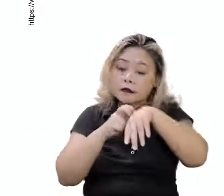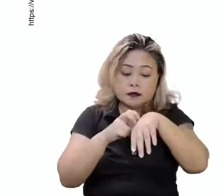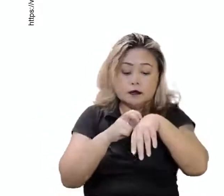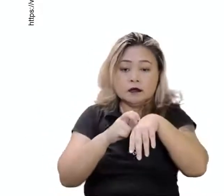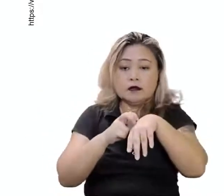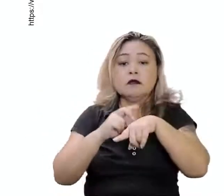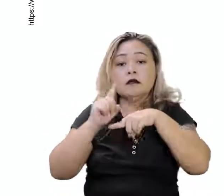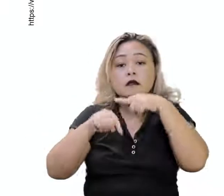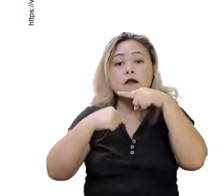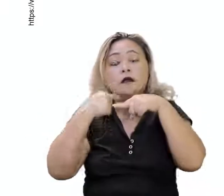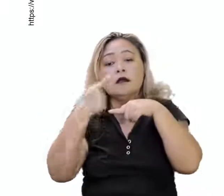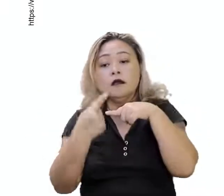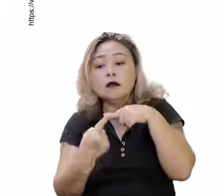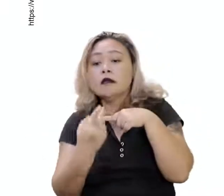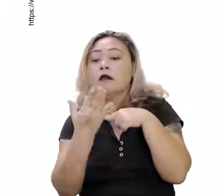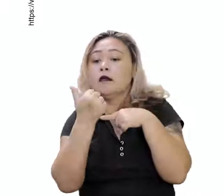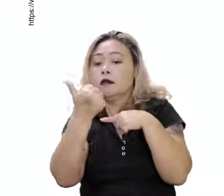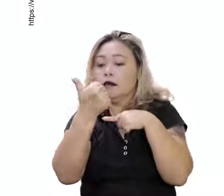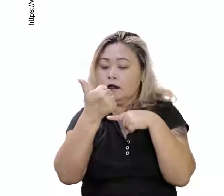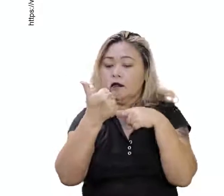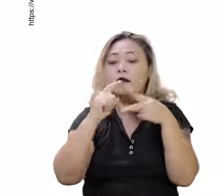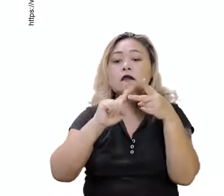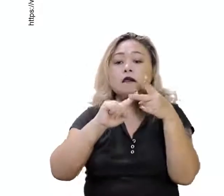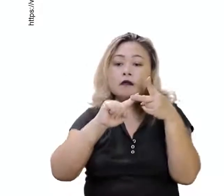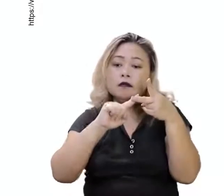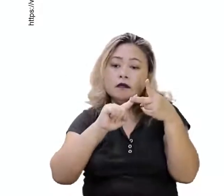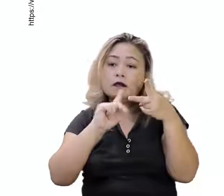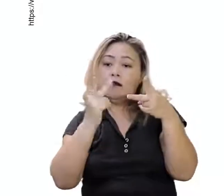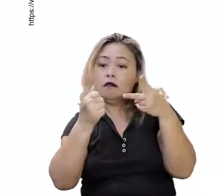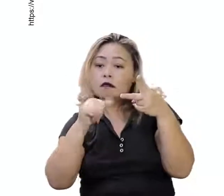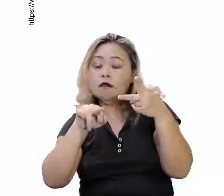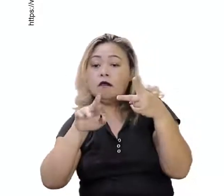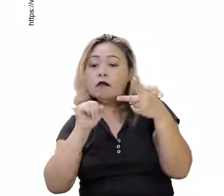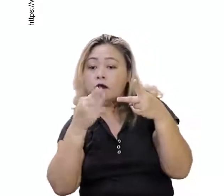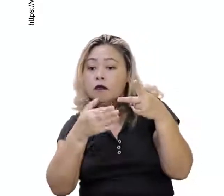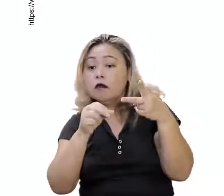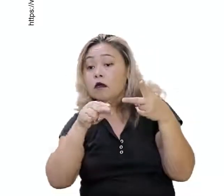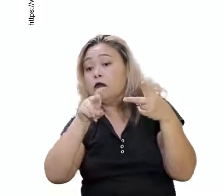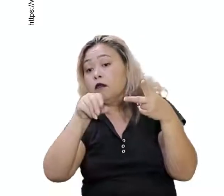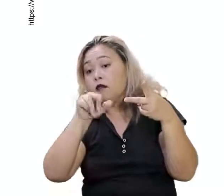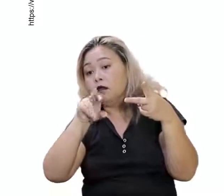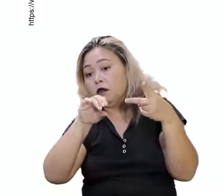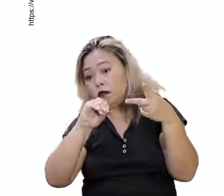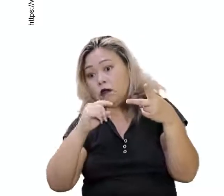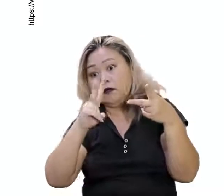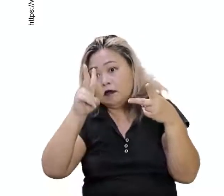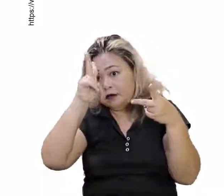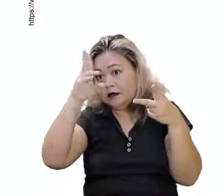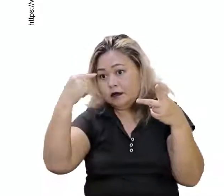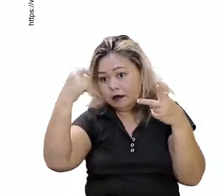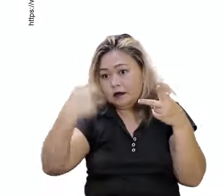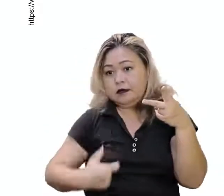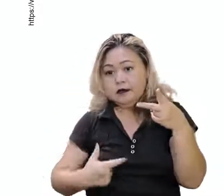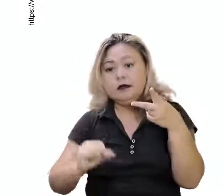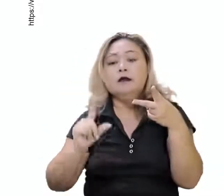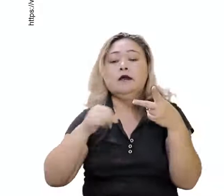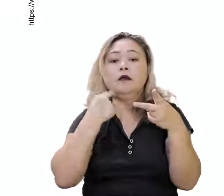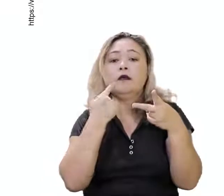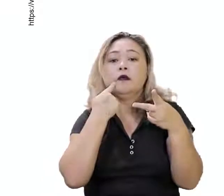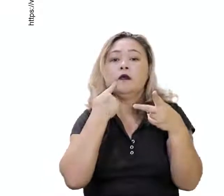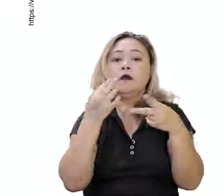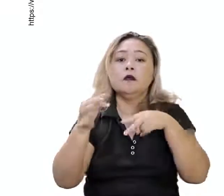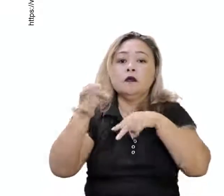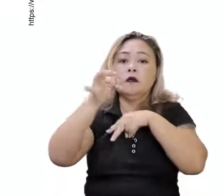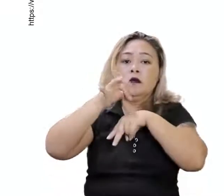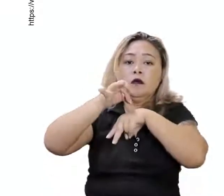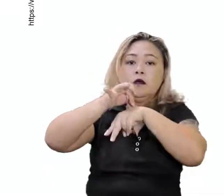vez servem de alimento para os consumidores primários, herbívoros ou onívoros, lembra de nós, representados pelo